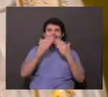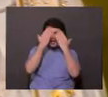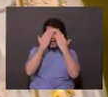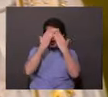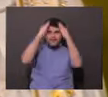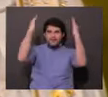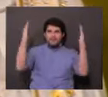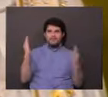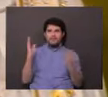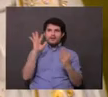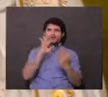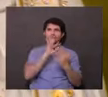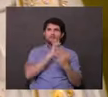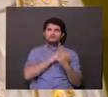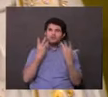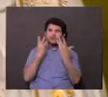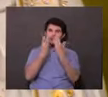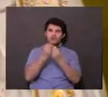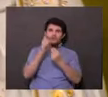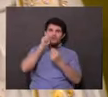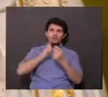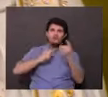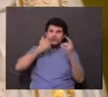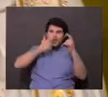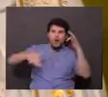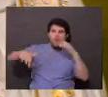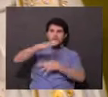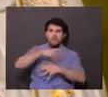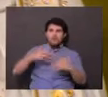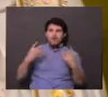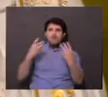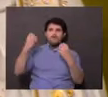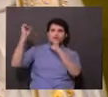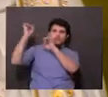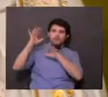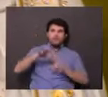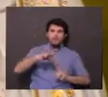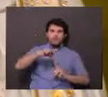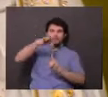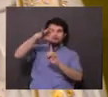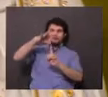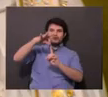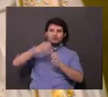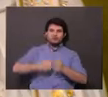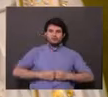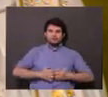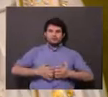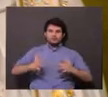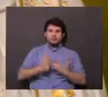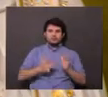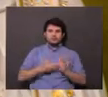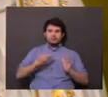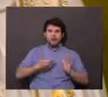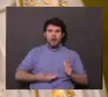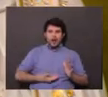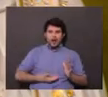Ave Maria, cheia de graça, o Senhor é convosco. Bendita sois vós entre as mulheres, e bendito é o fruto